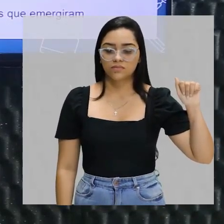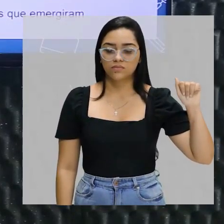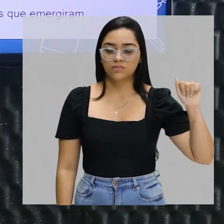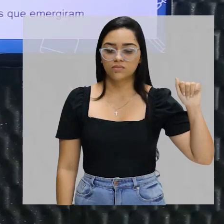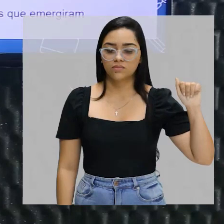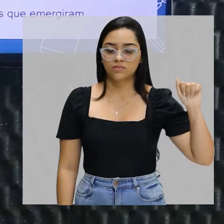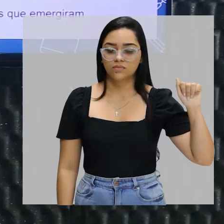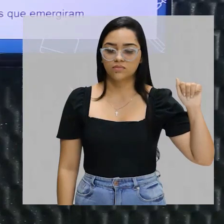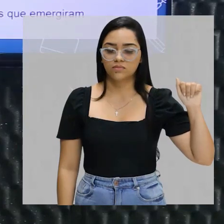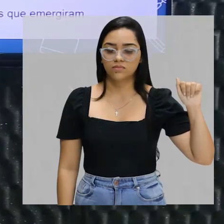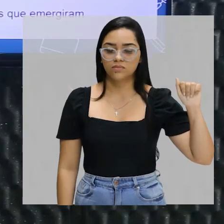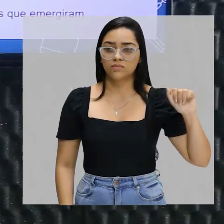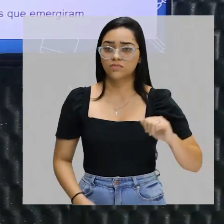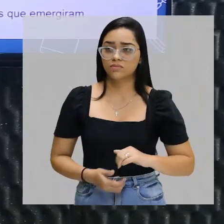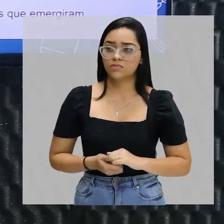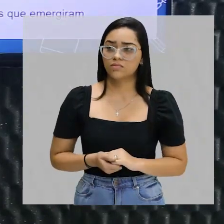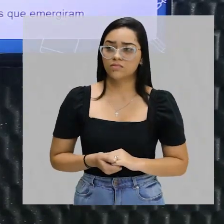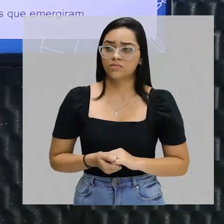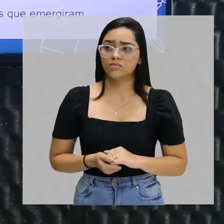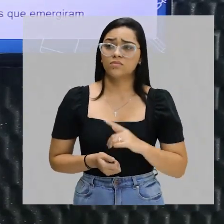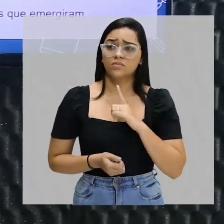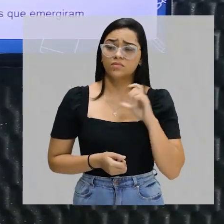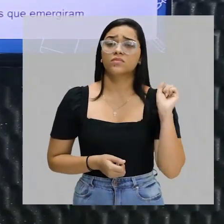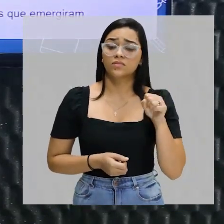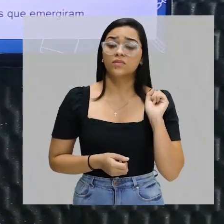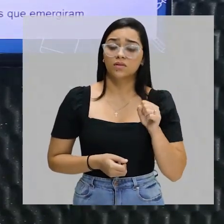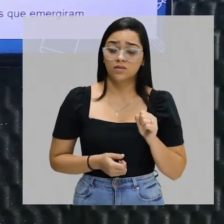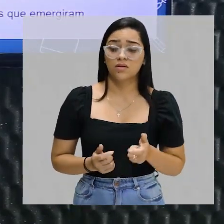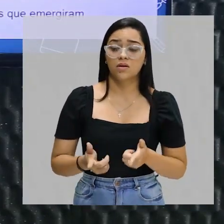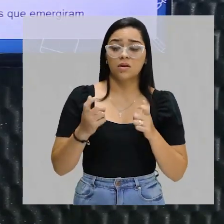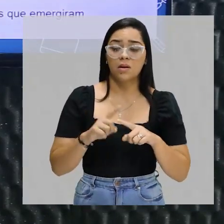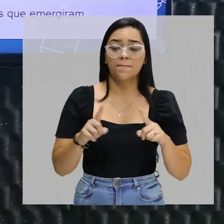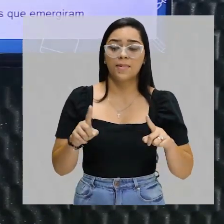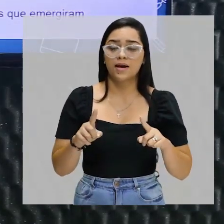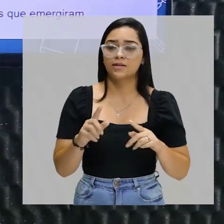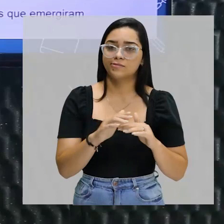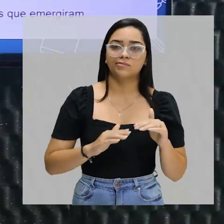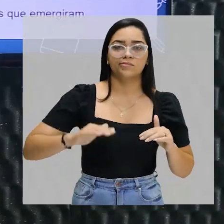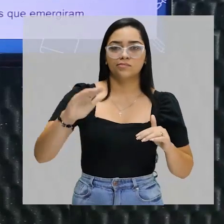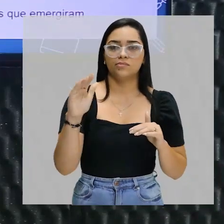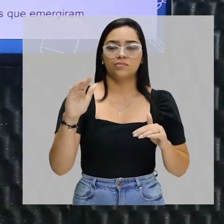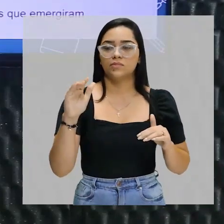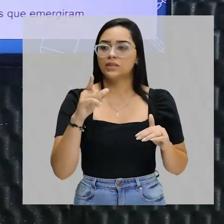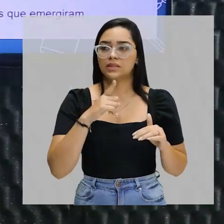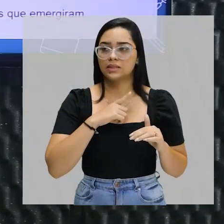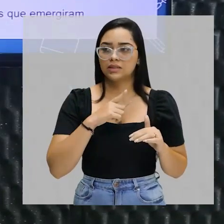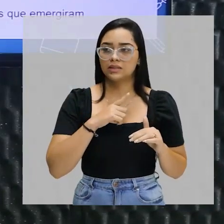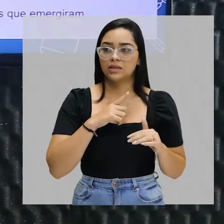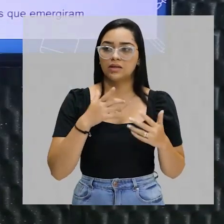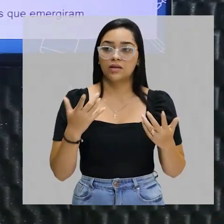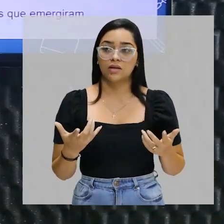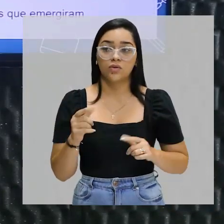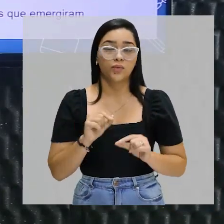ocasionadas da primeira guerra mundial existia de fato uma corrida armamentista mas não era sobre essas potências imperialistas que